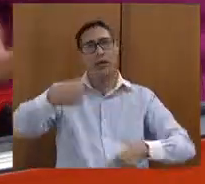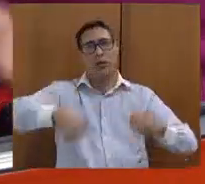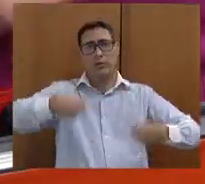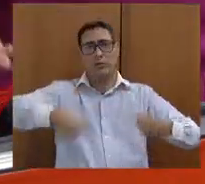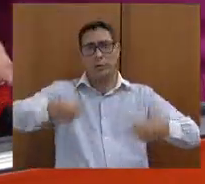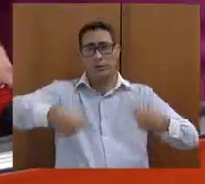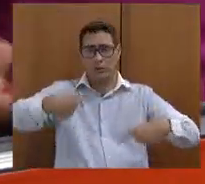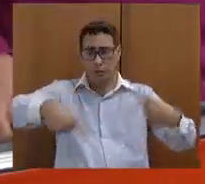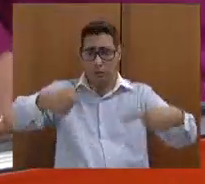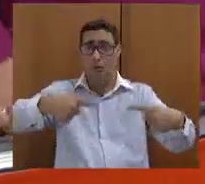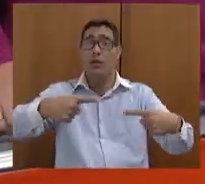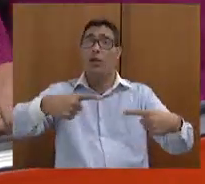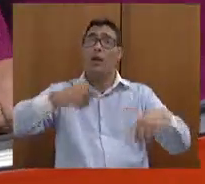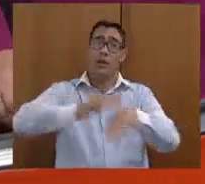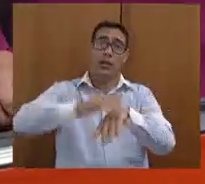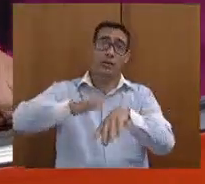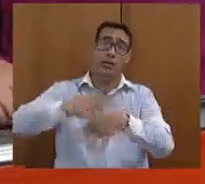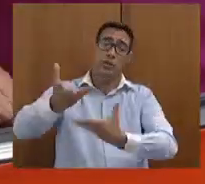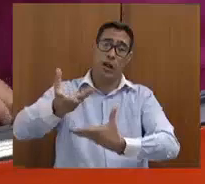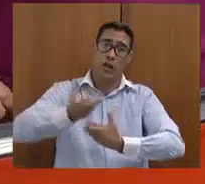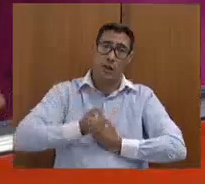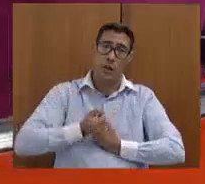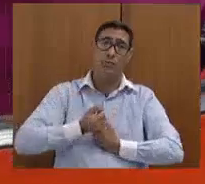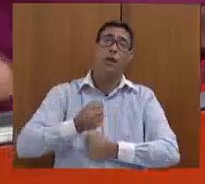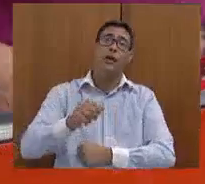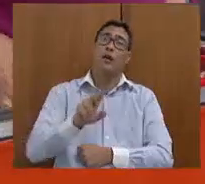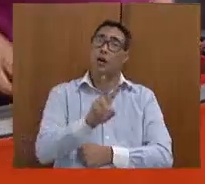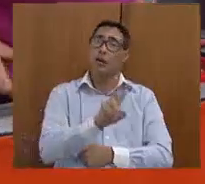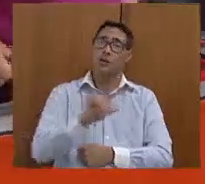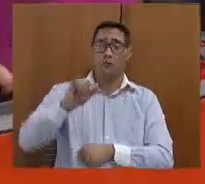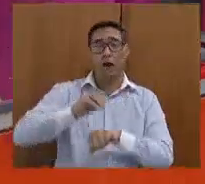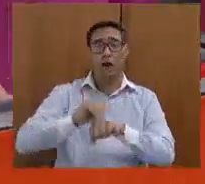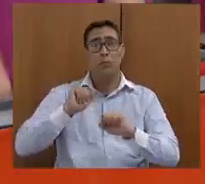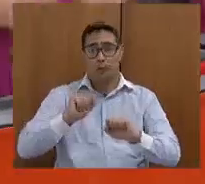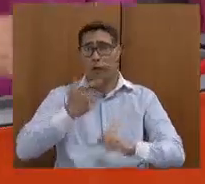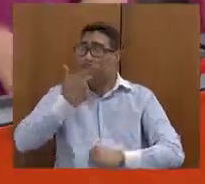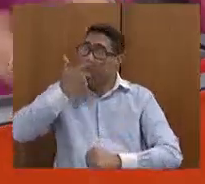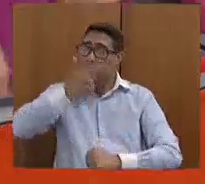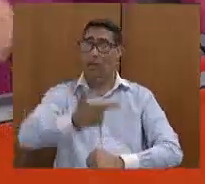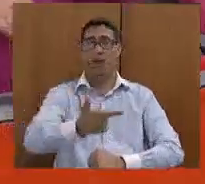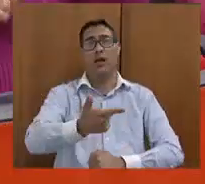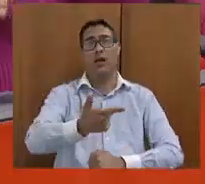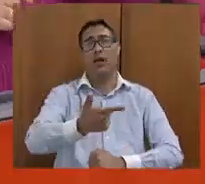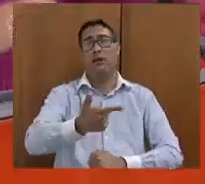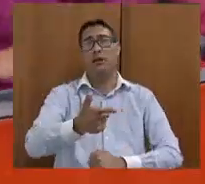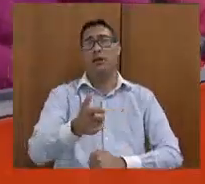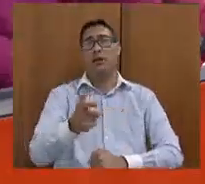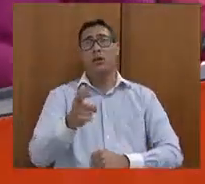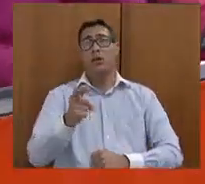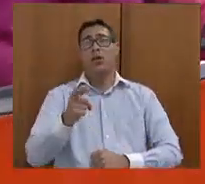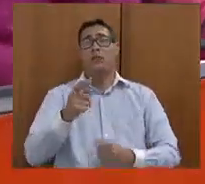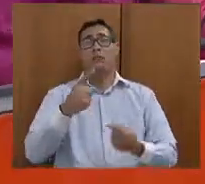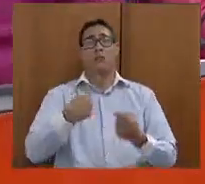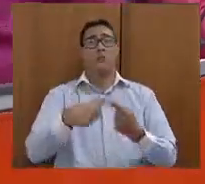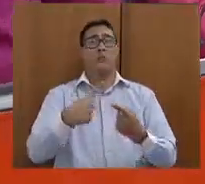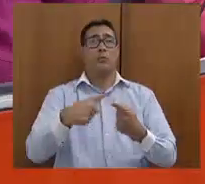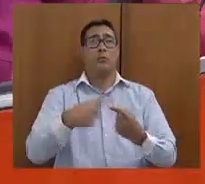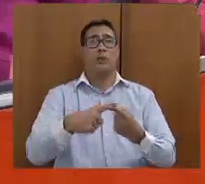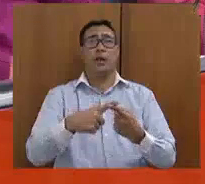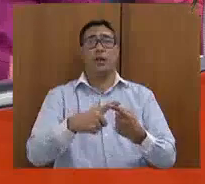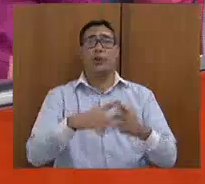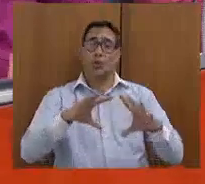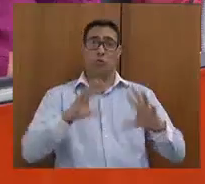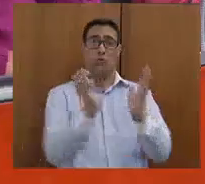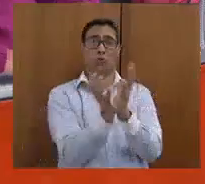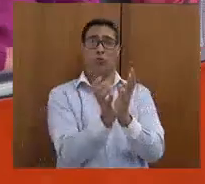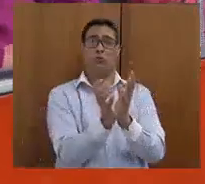assim que a gente receber nós teríamos uma um posicionamento técnico quanto a isto porque a noz da